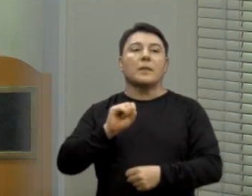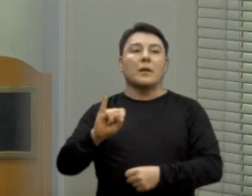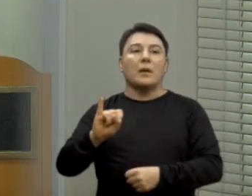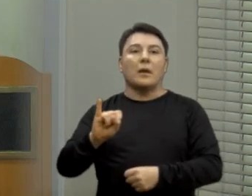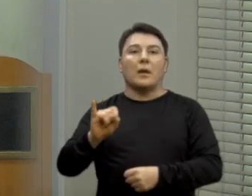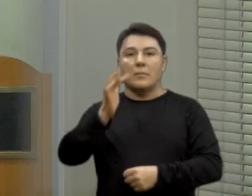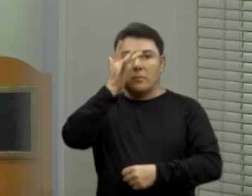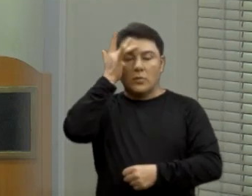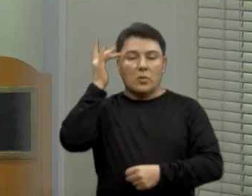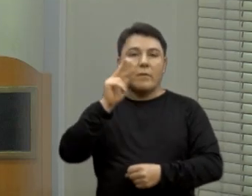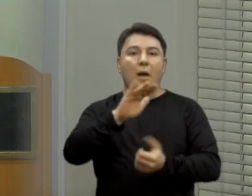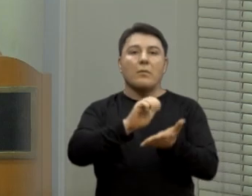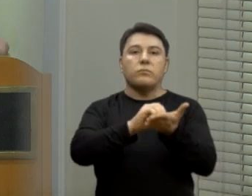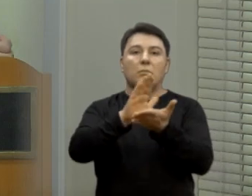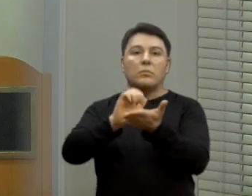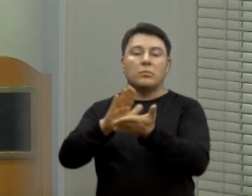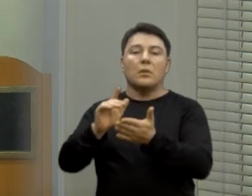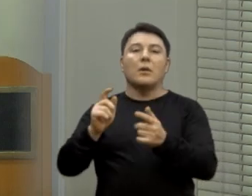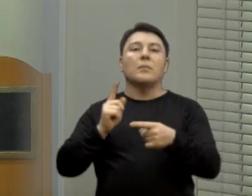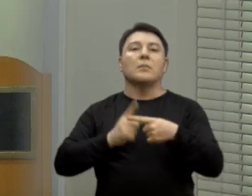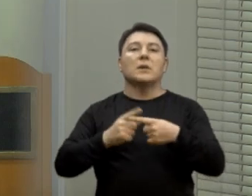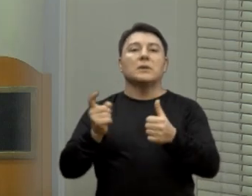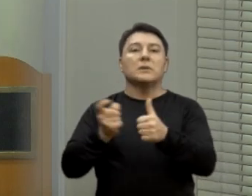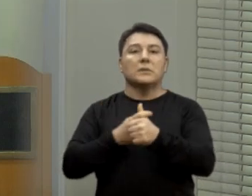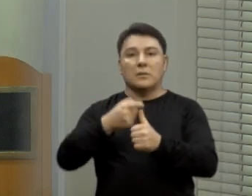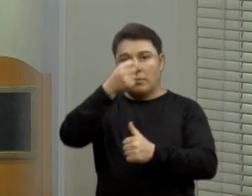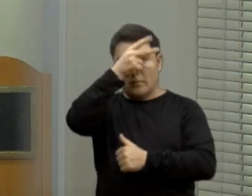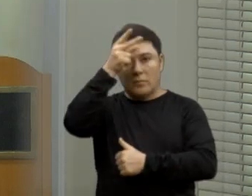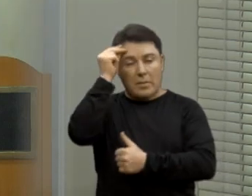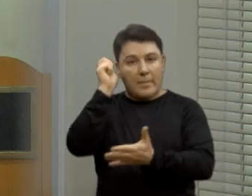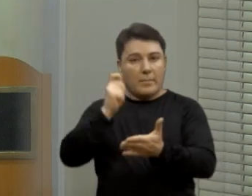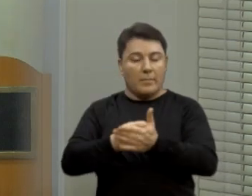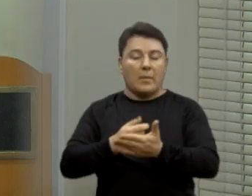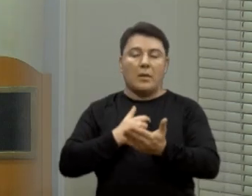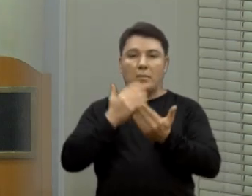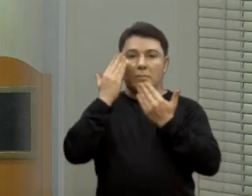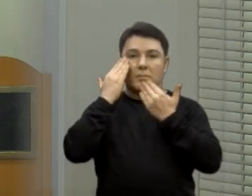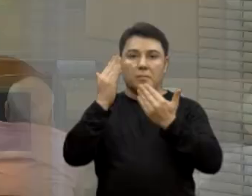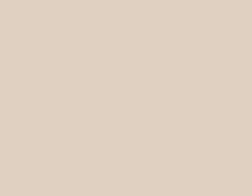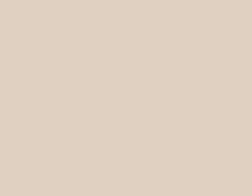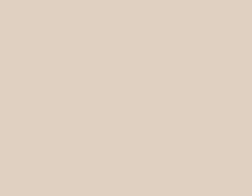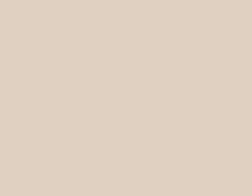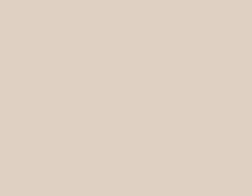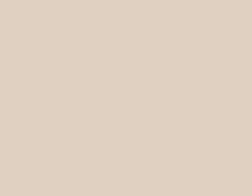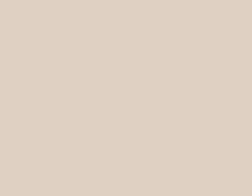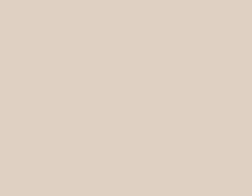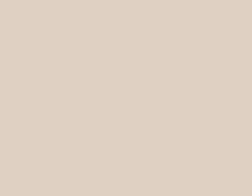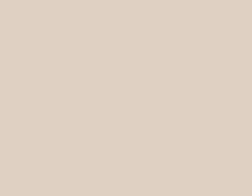forem exonerados para pagar as dívidas da prefeitura, que são muitas. Muito obrigado, boa tarde, que Deus abençoe.